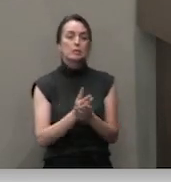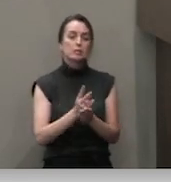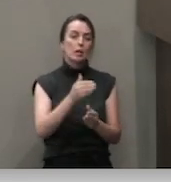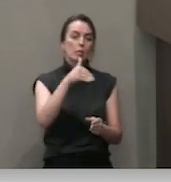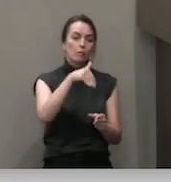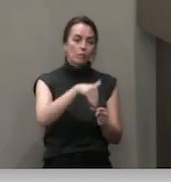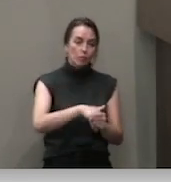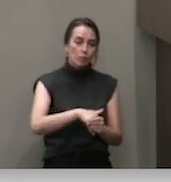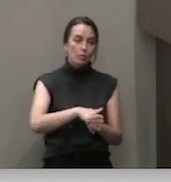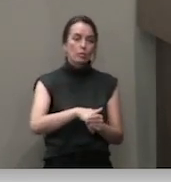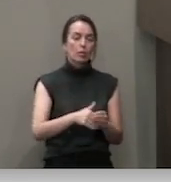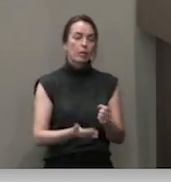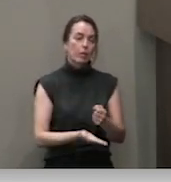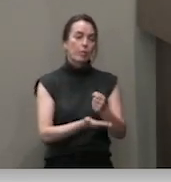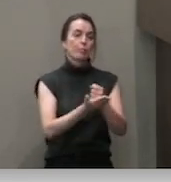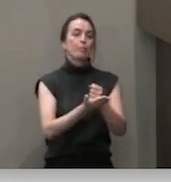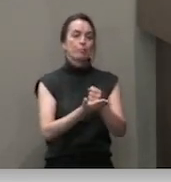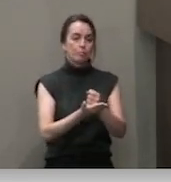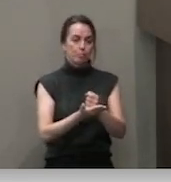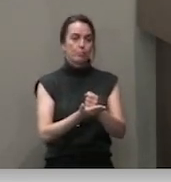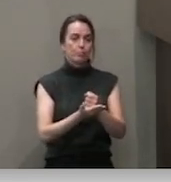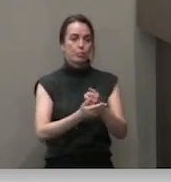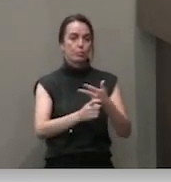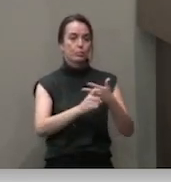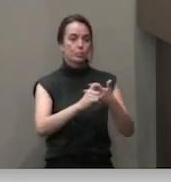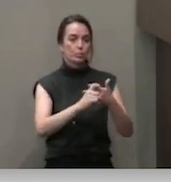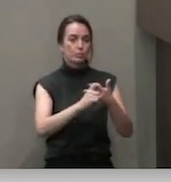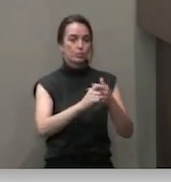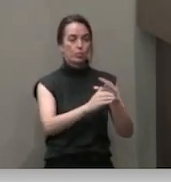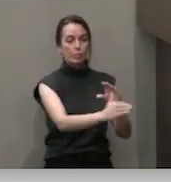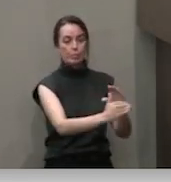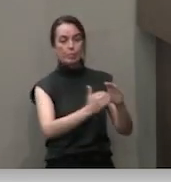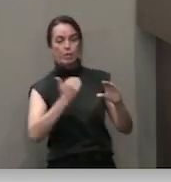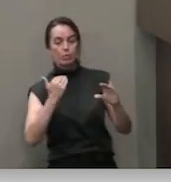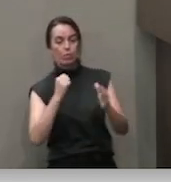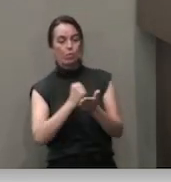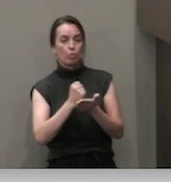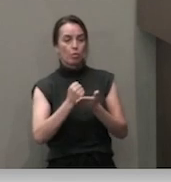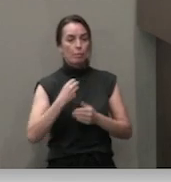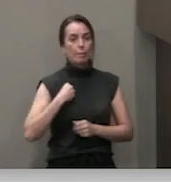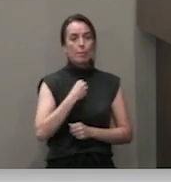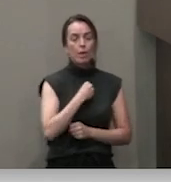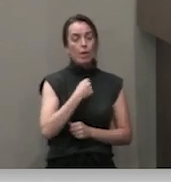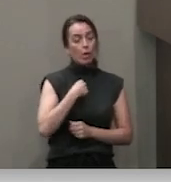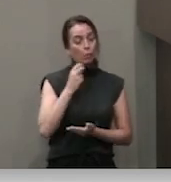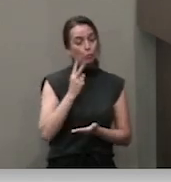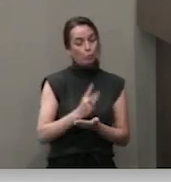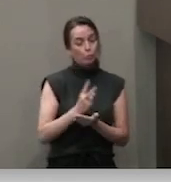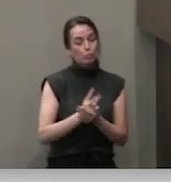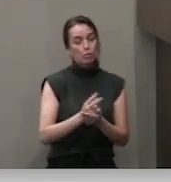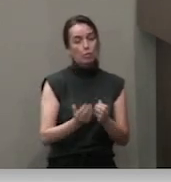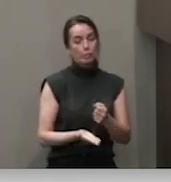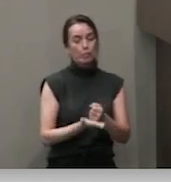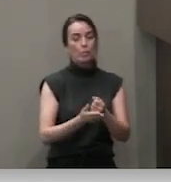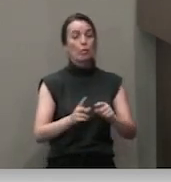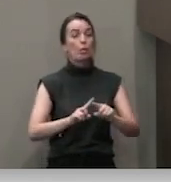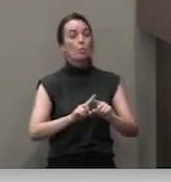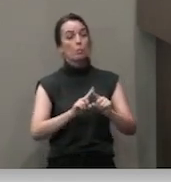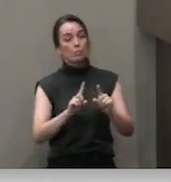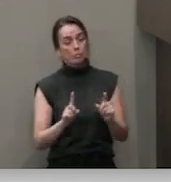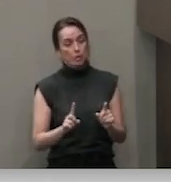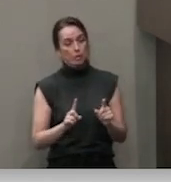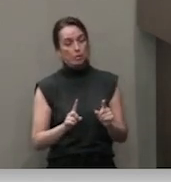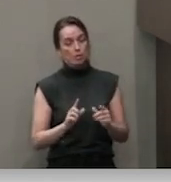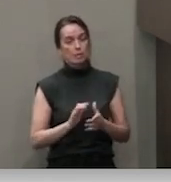executivo encaminhou aqui para a contratação de médico dis isso e daquilo mas foi todos em questão